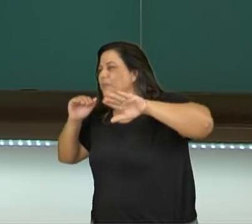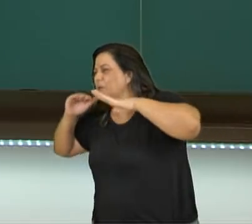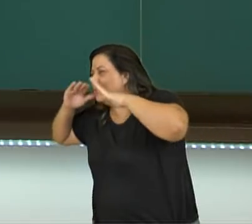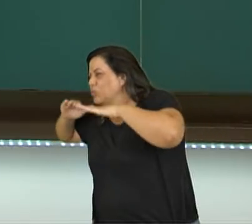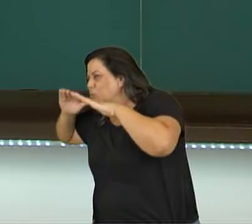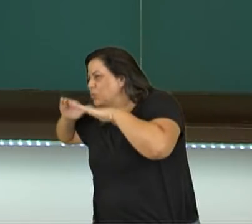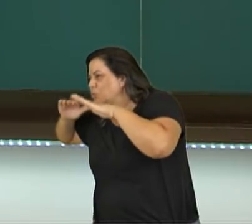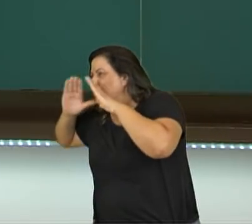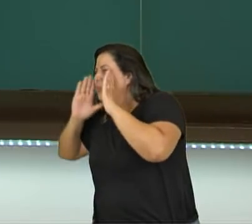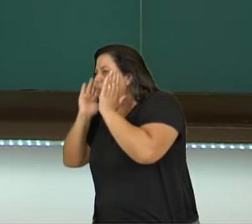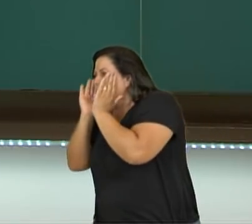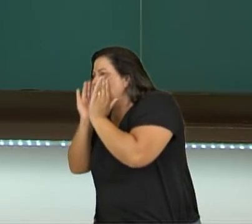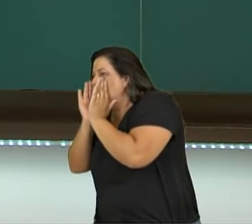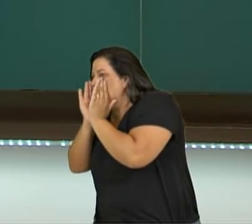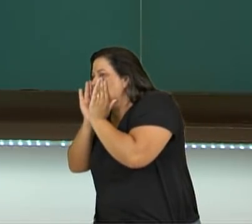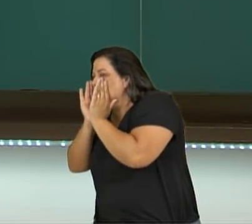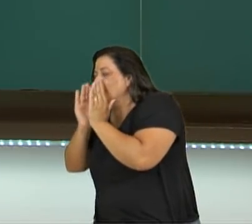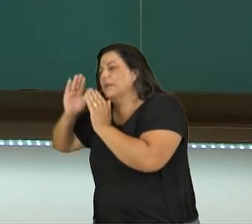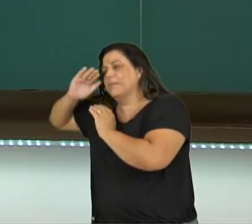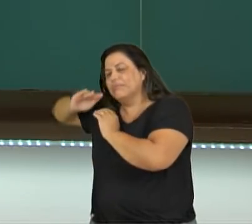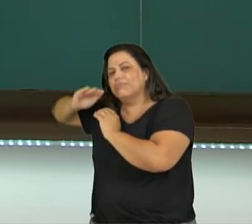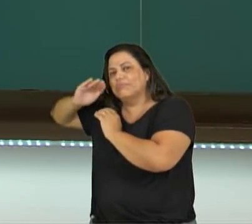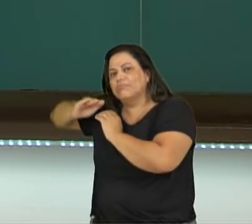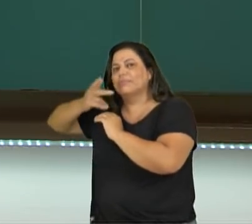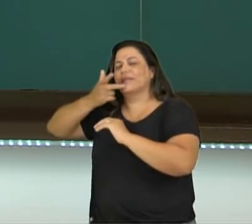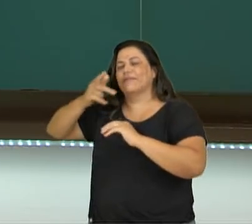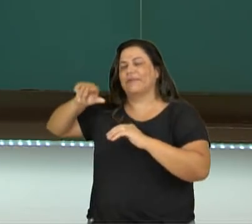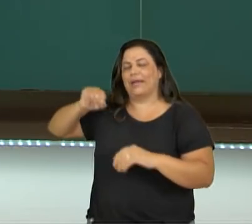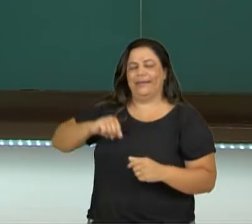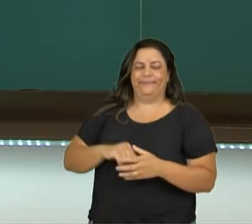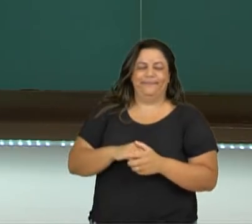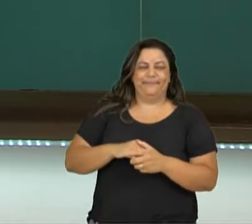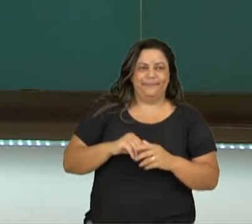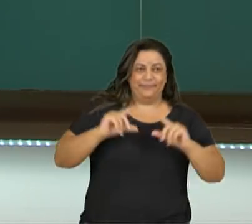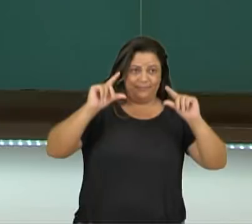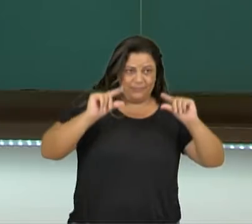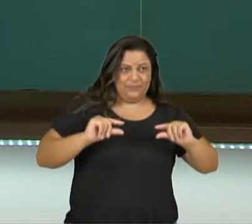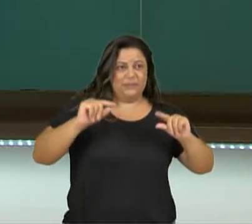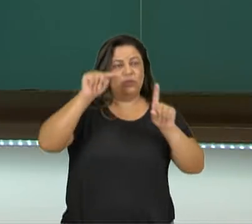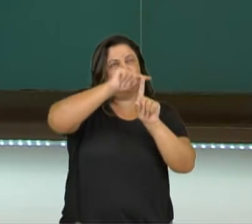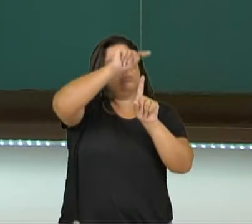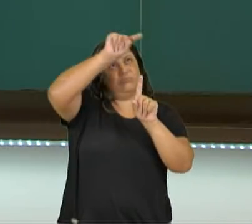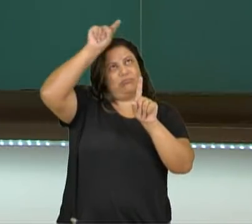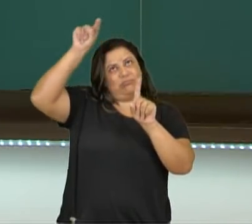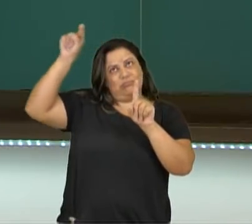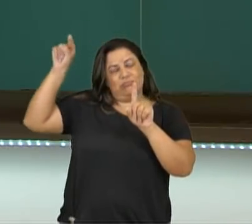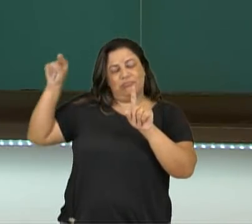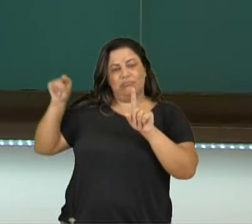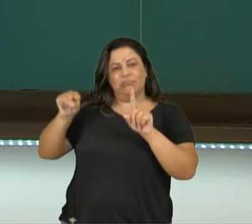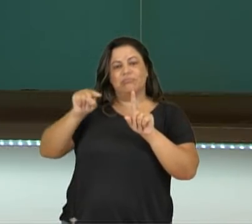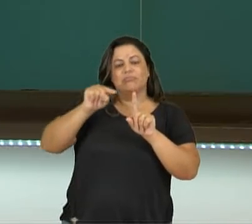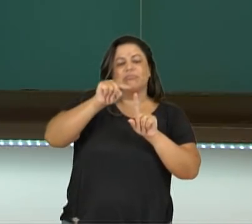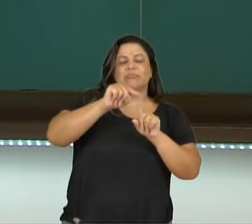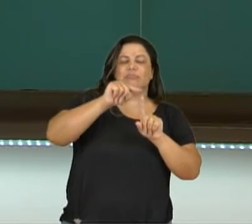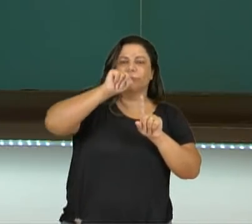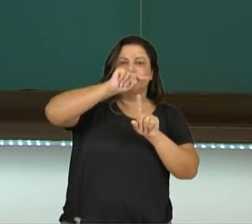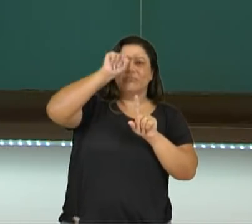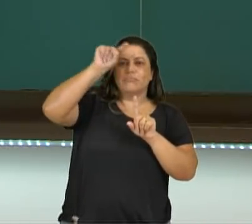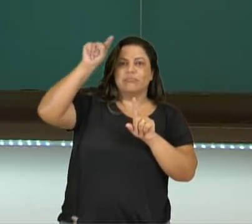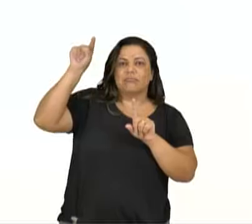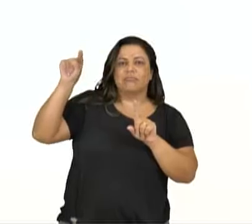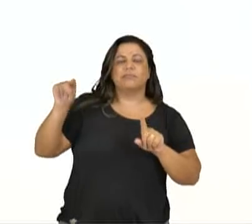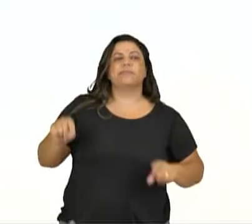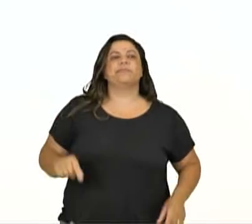fala muito baixo, né? Cochicha. Isso, então, é representado por um balão pontilhado,